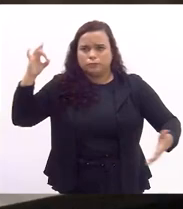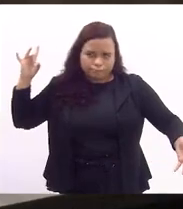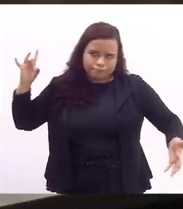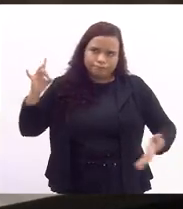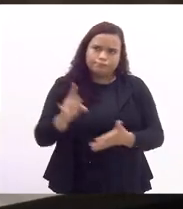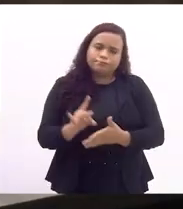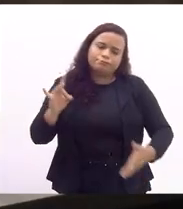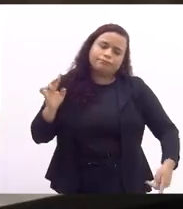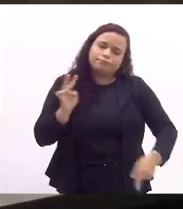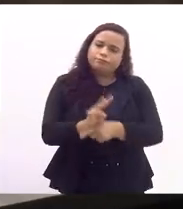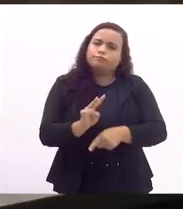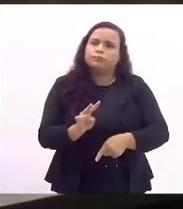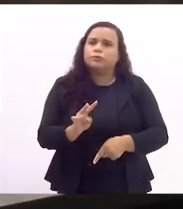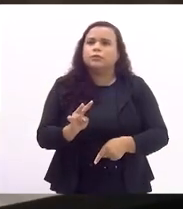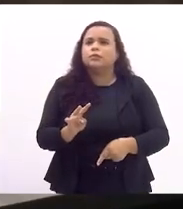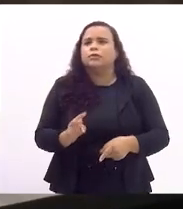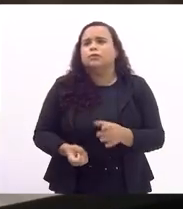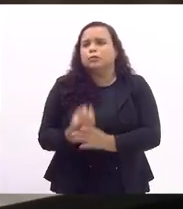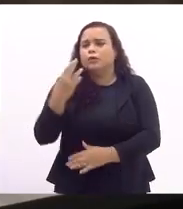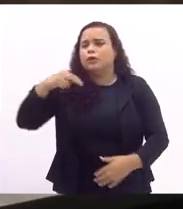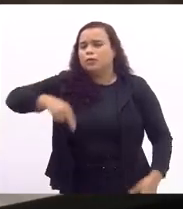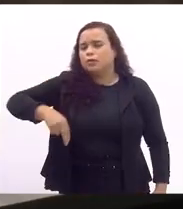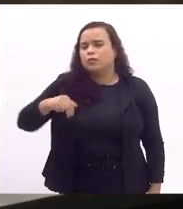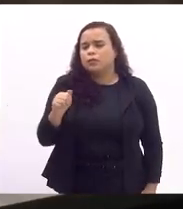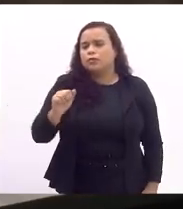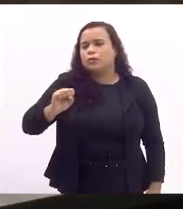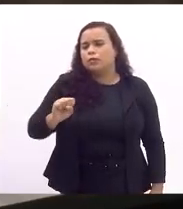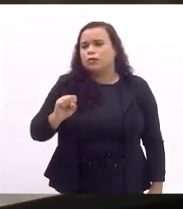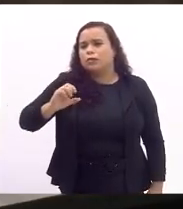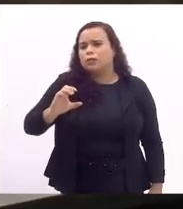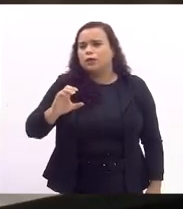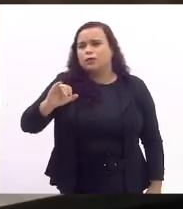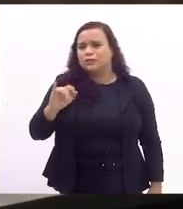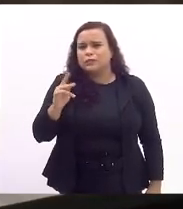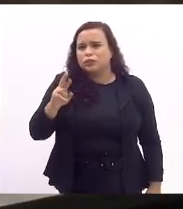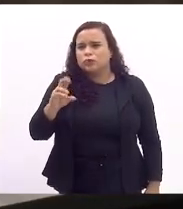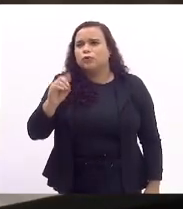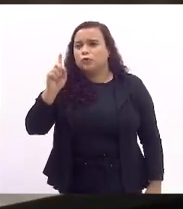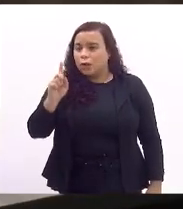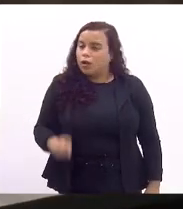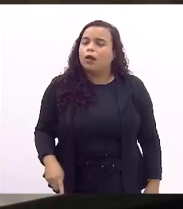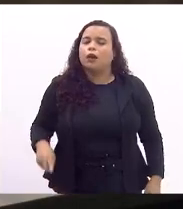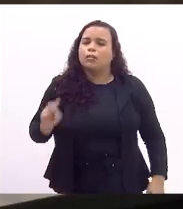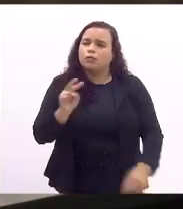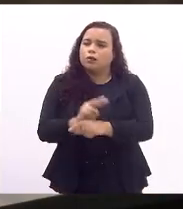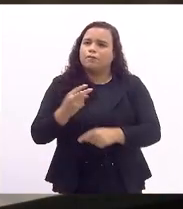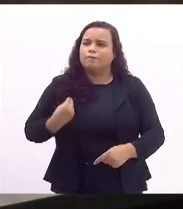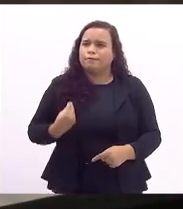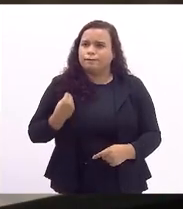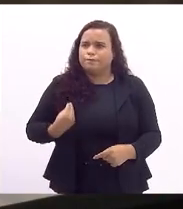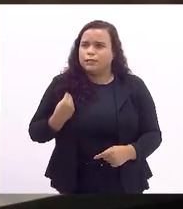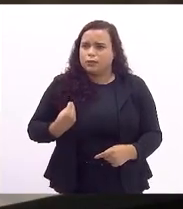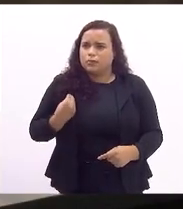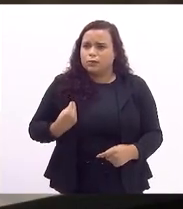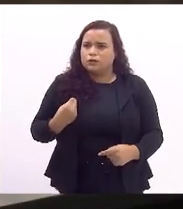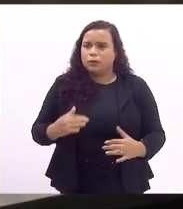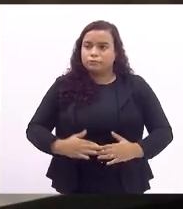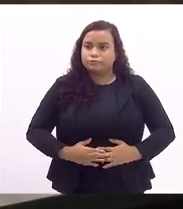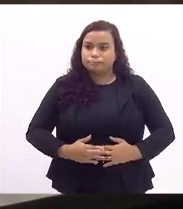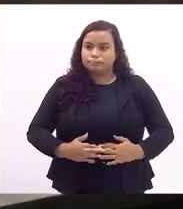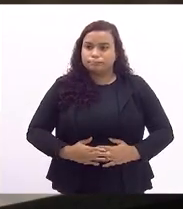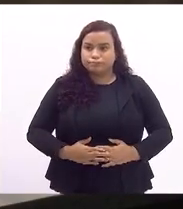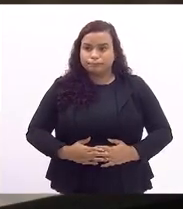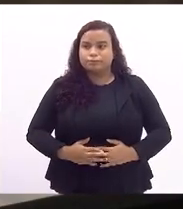verdadeiros Defensores do nascituro da defesa da vida da Defesa 90 Então por essa razão